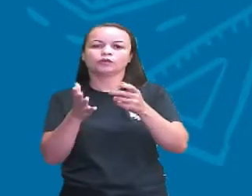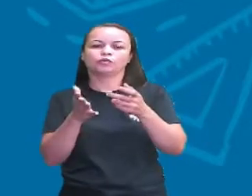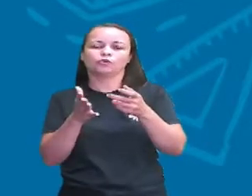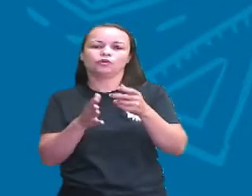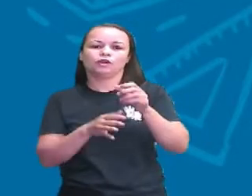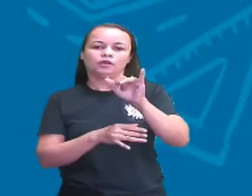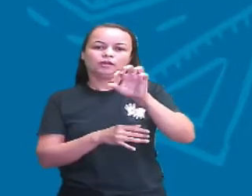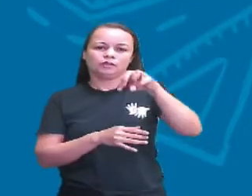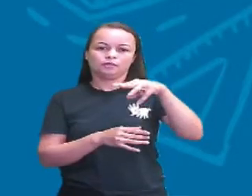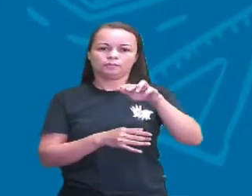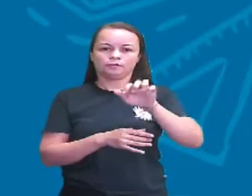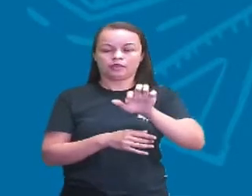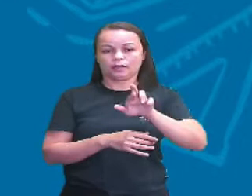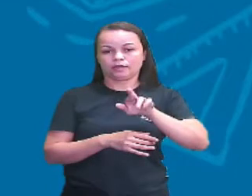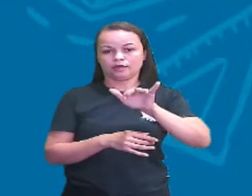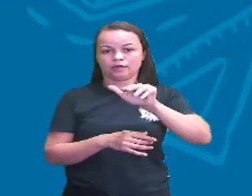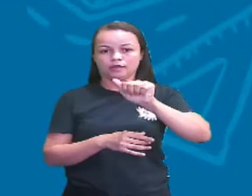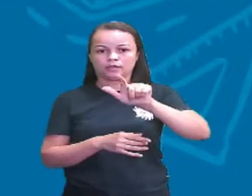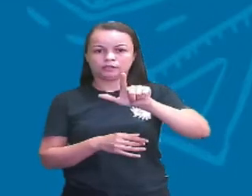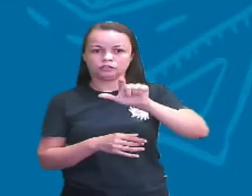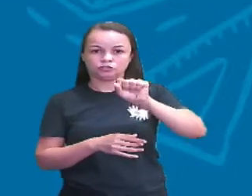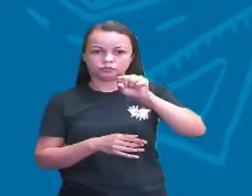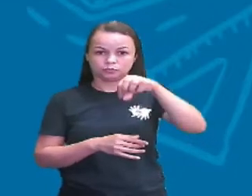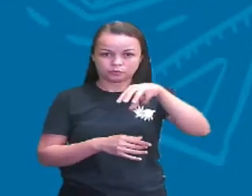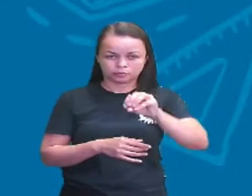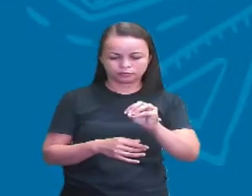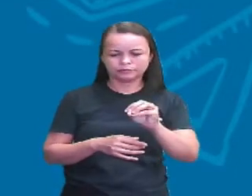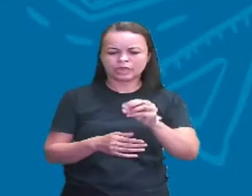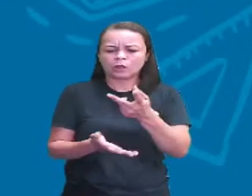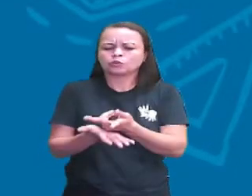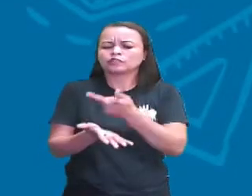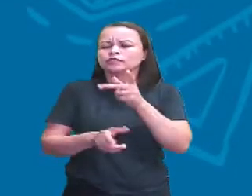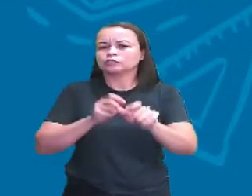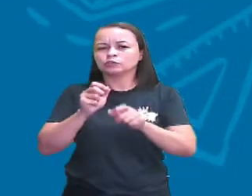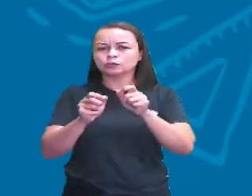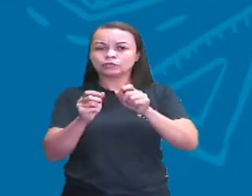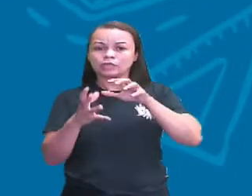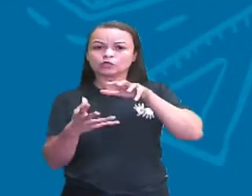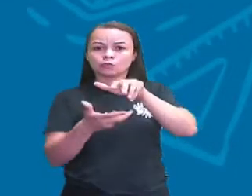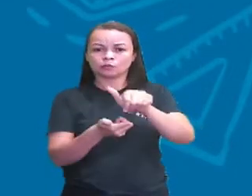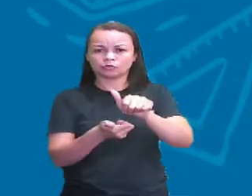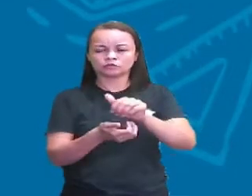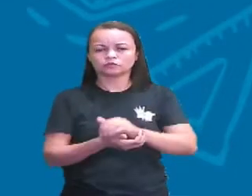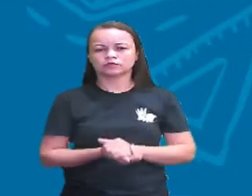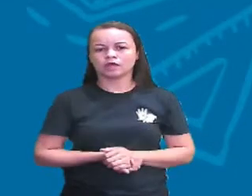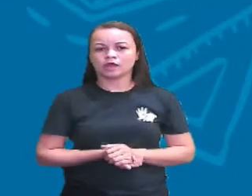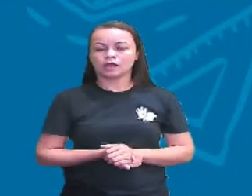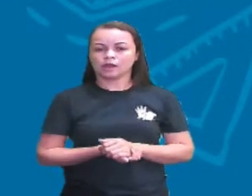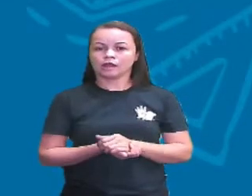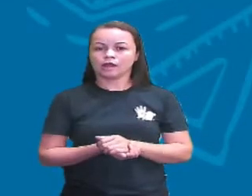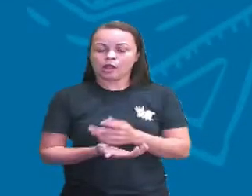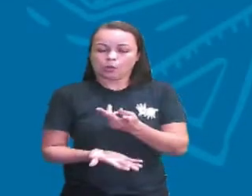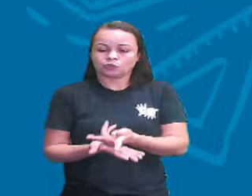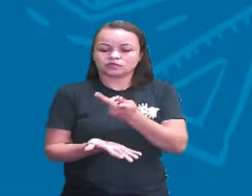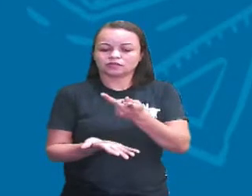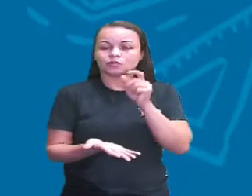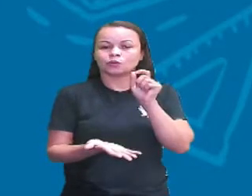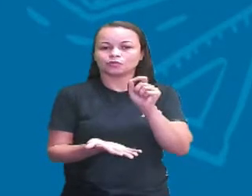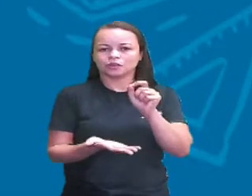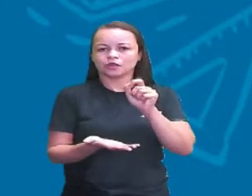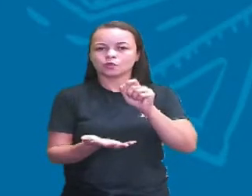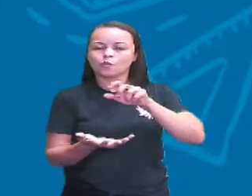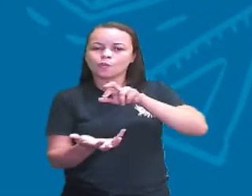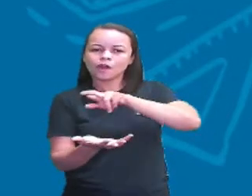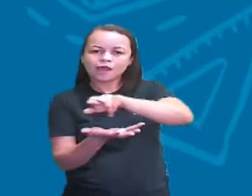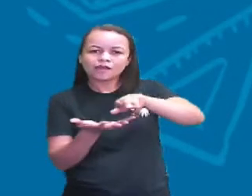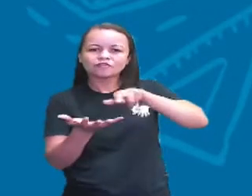estava acontecendo no mundo naquela época? Estava acontecendo, galera, uma revolução, a chamada Revolução Industrial.